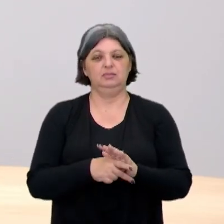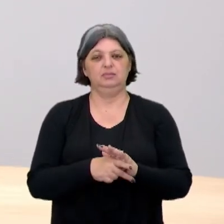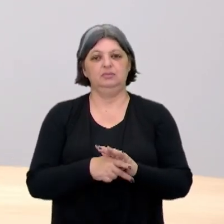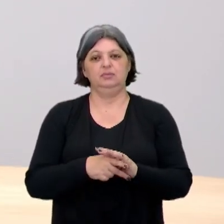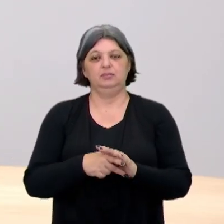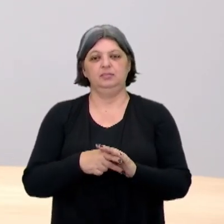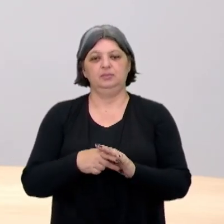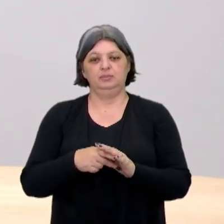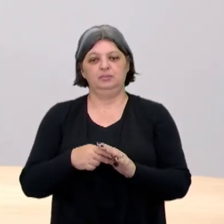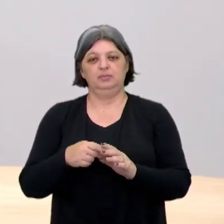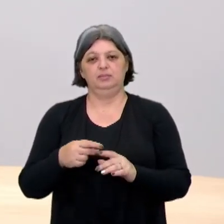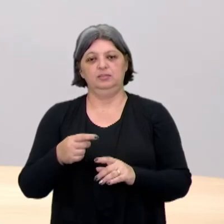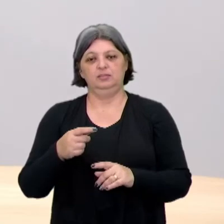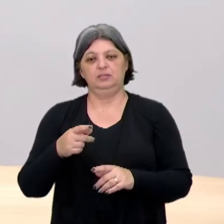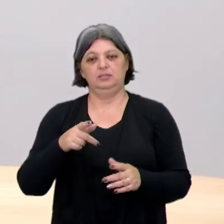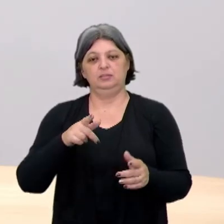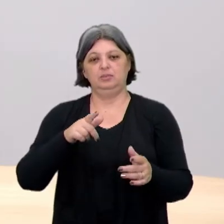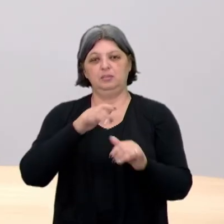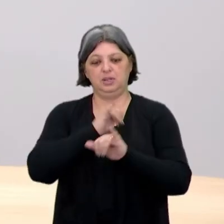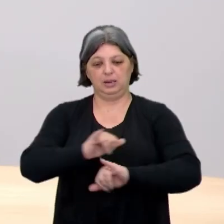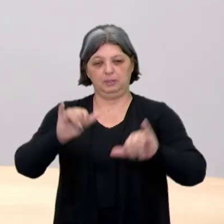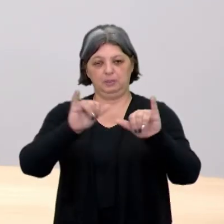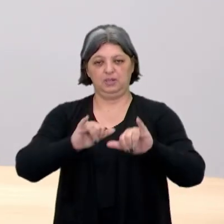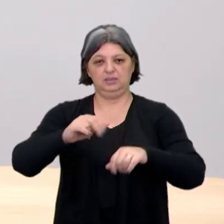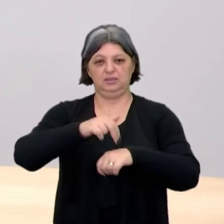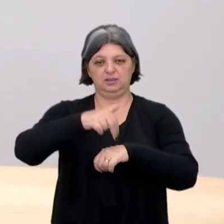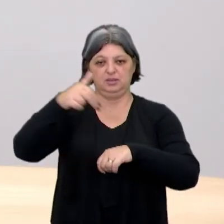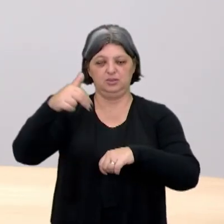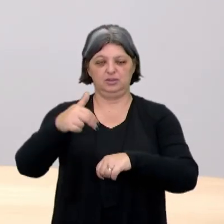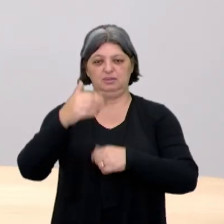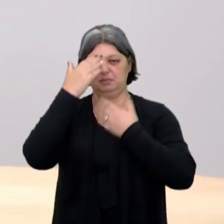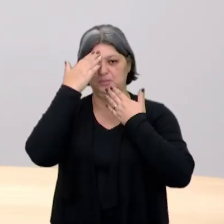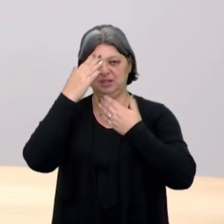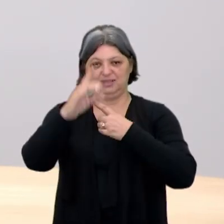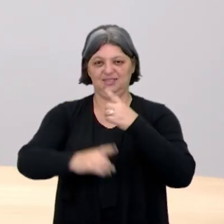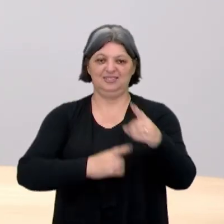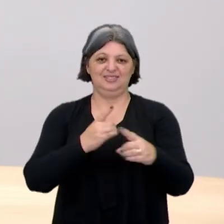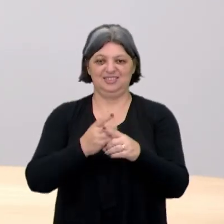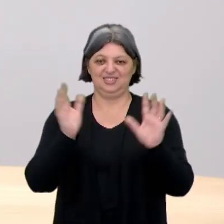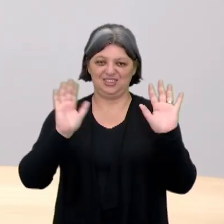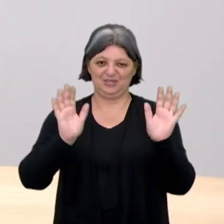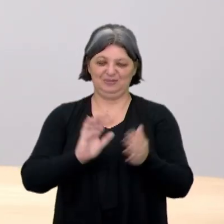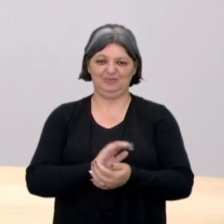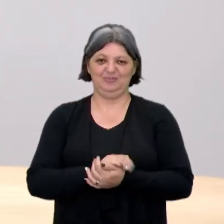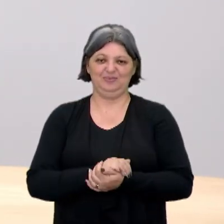de Imprensa Nacional. Obrigado, gente. Até a próxima. Tchau, tchau.